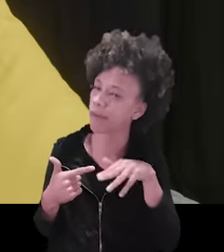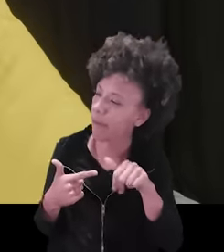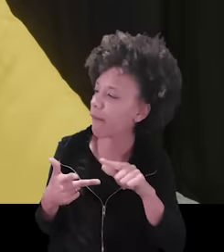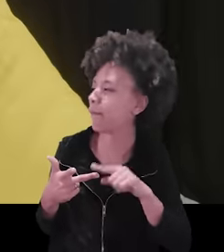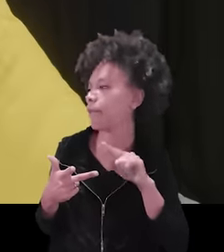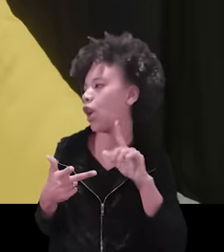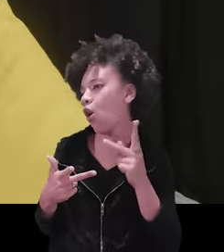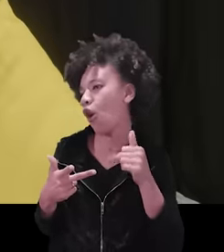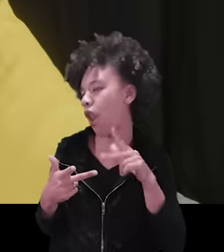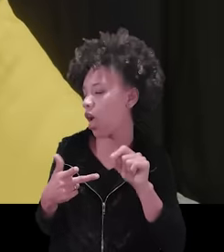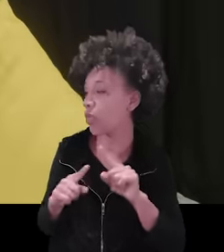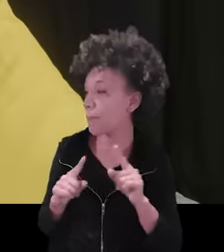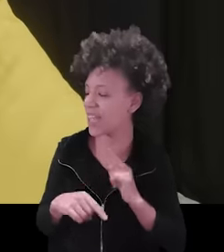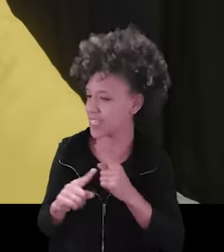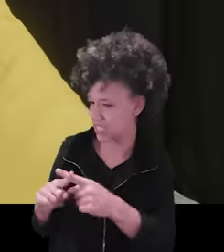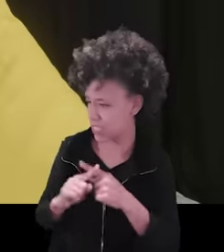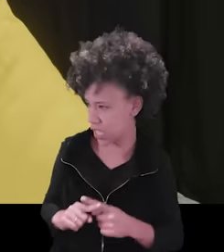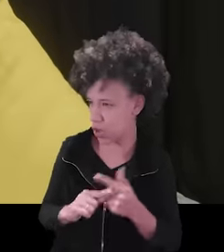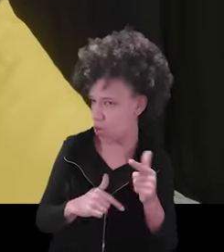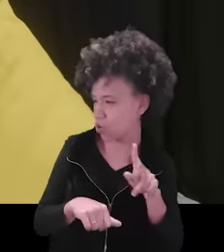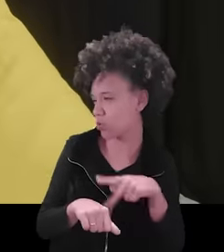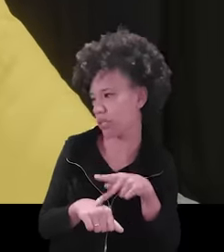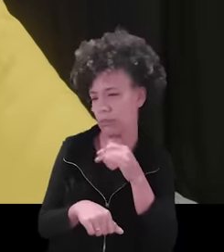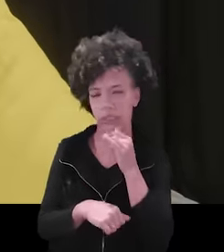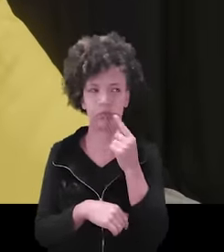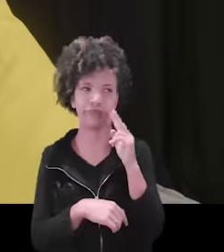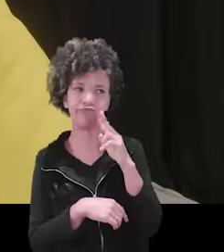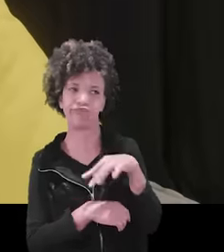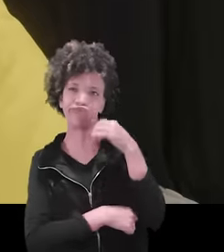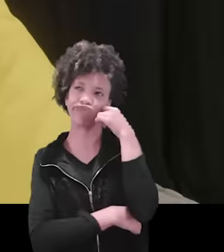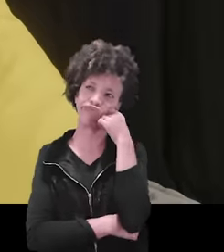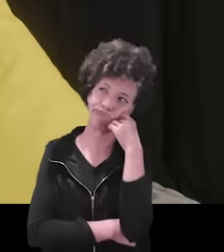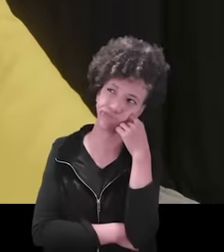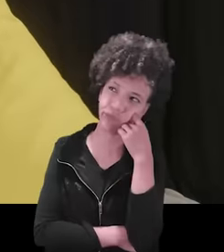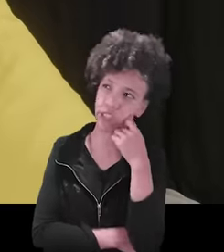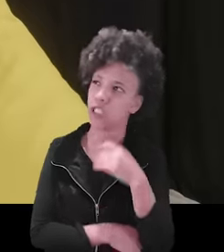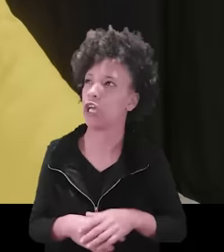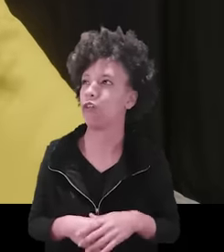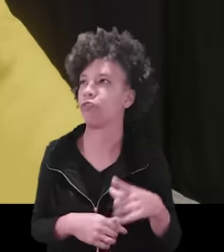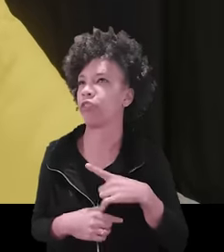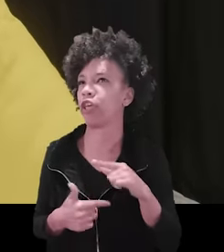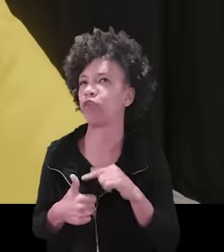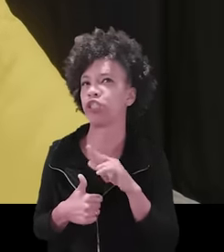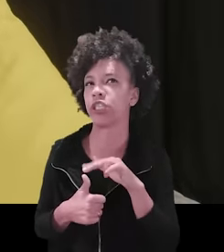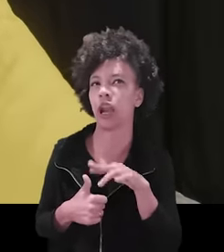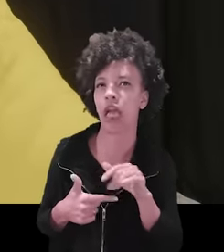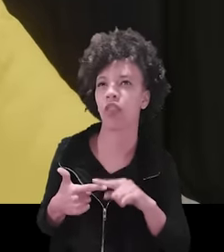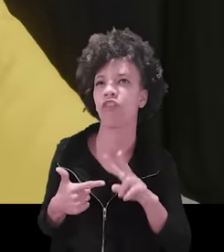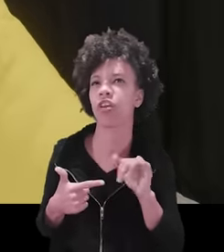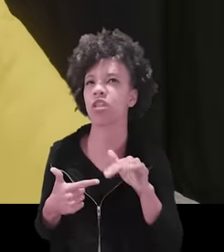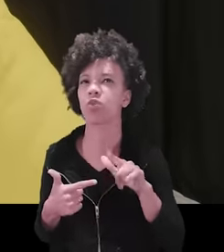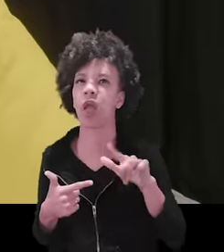Orlando a turma toda tem rixa brasileiro com algum outro país assim que você fala mano Pode o chileno venezuelano